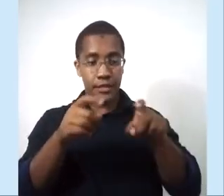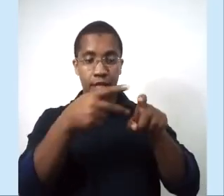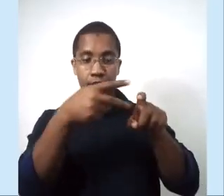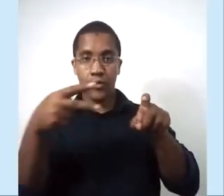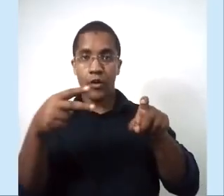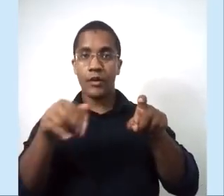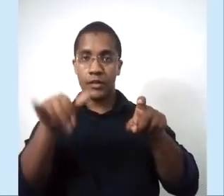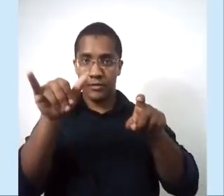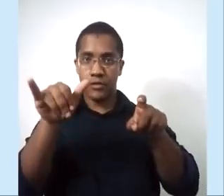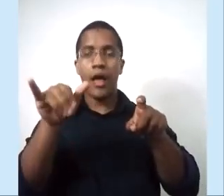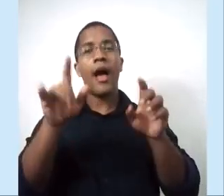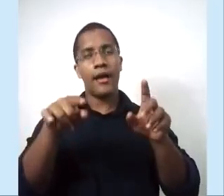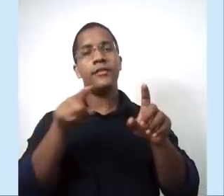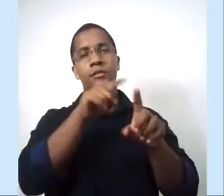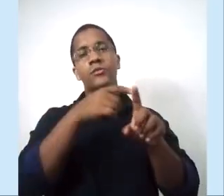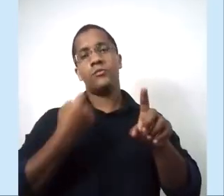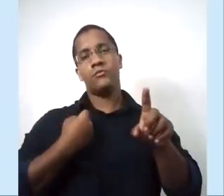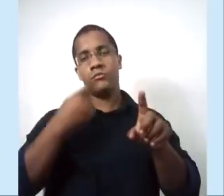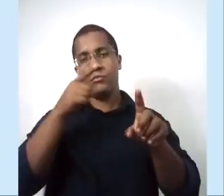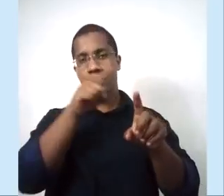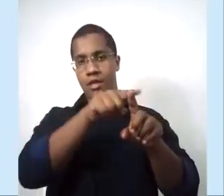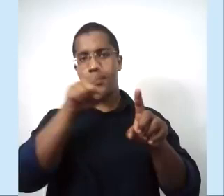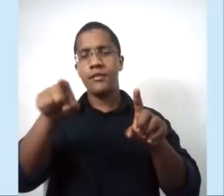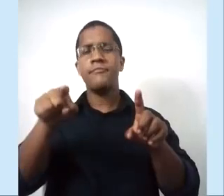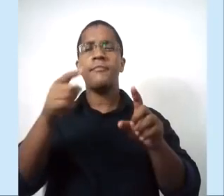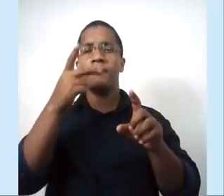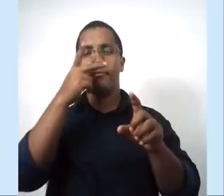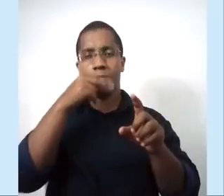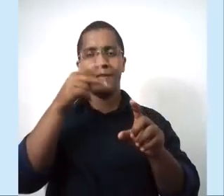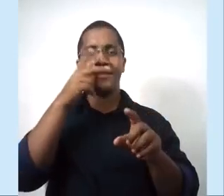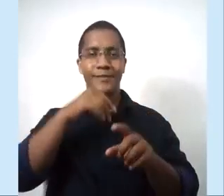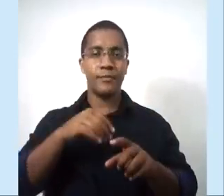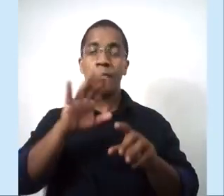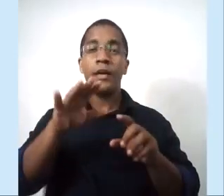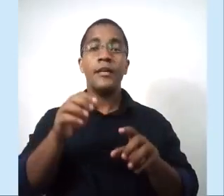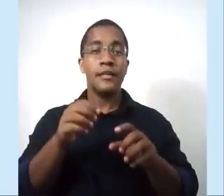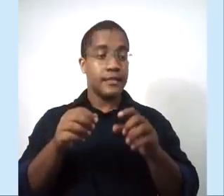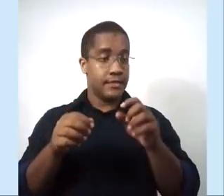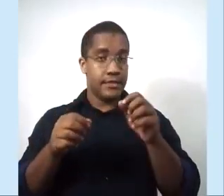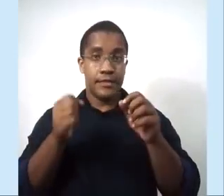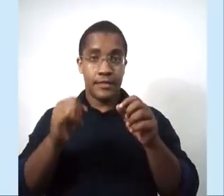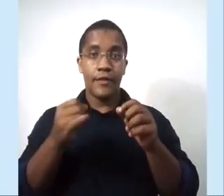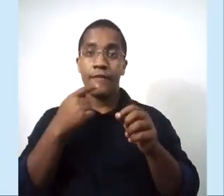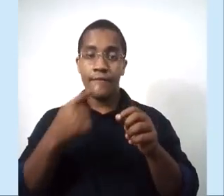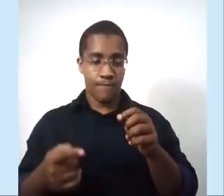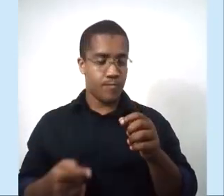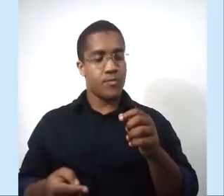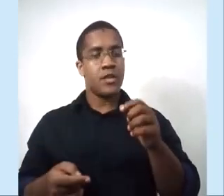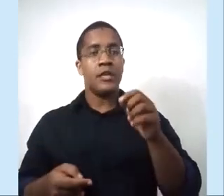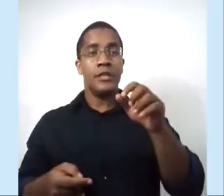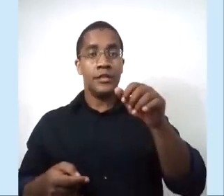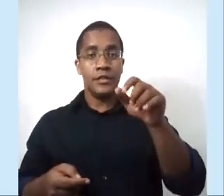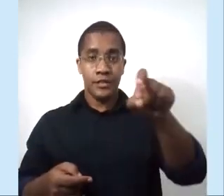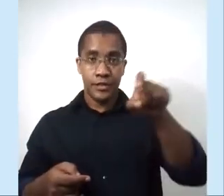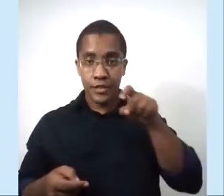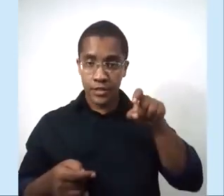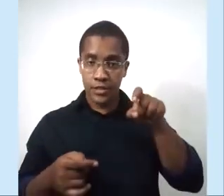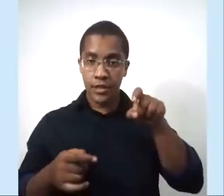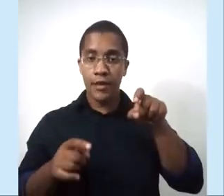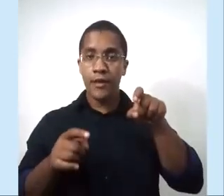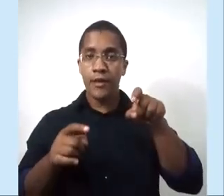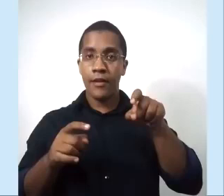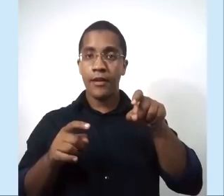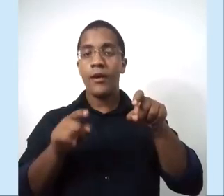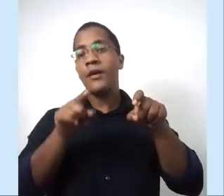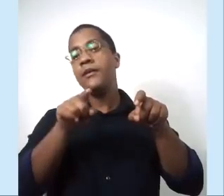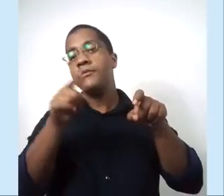disser o X e o Y, cada um são diferentes. Certo? Então agora, veja